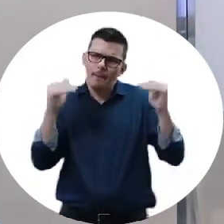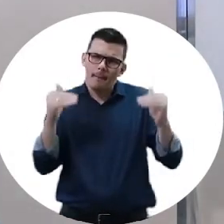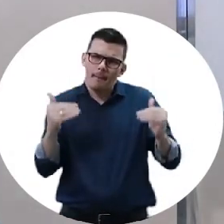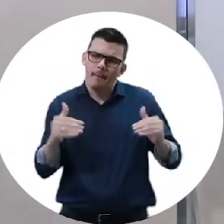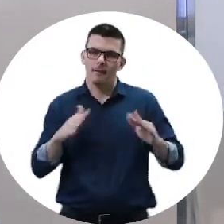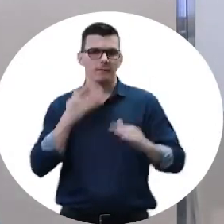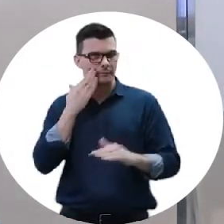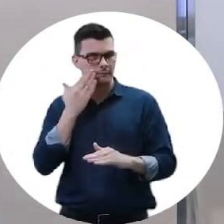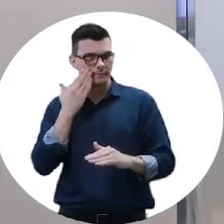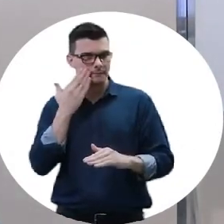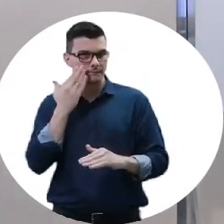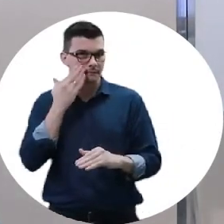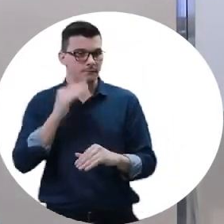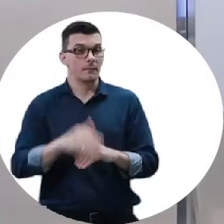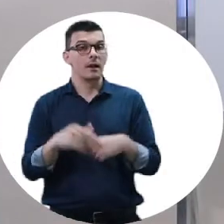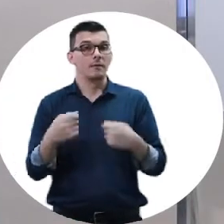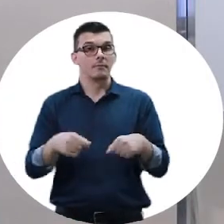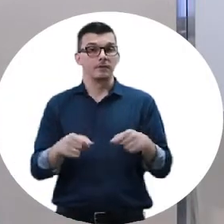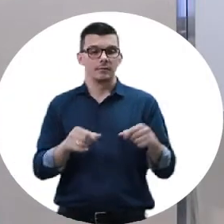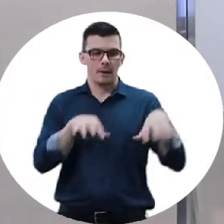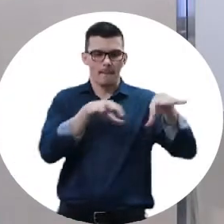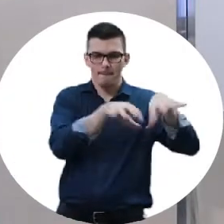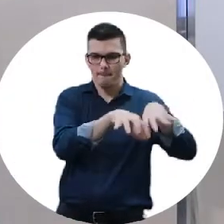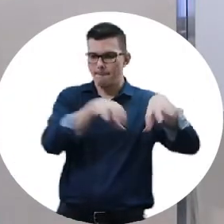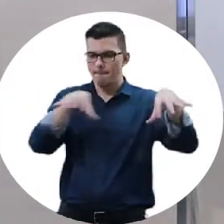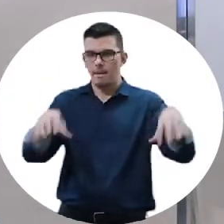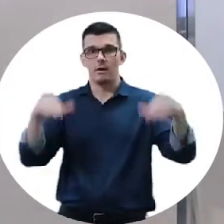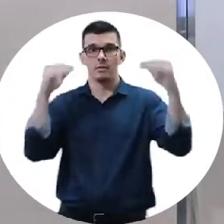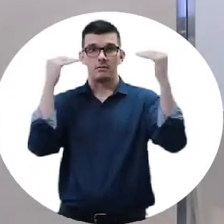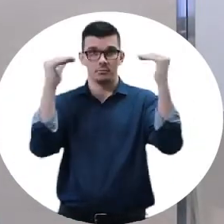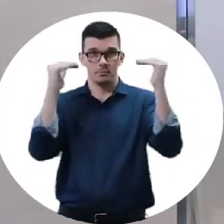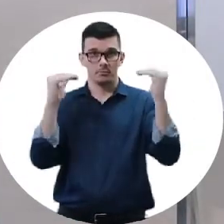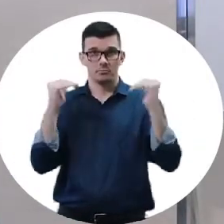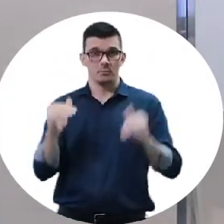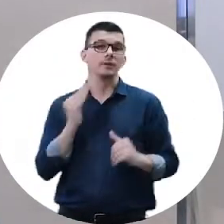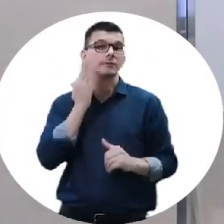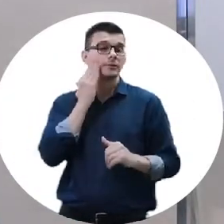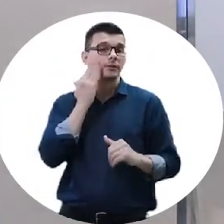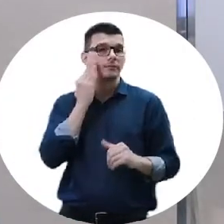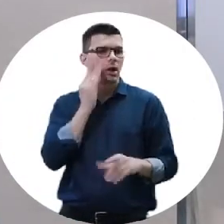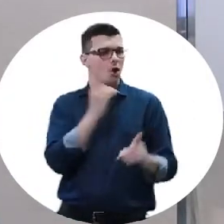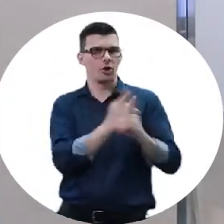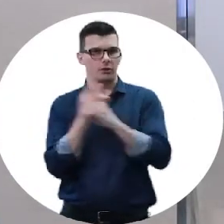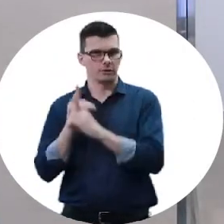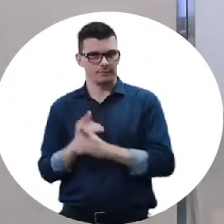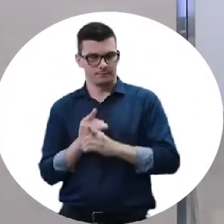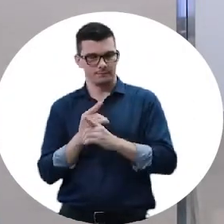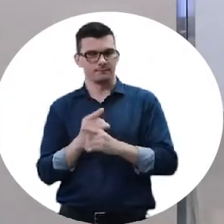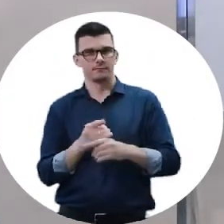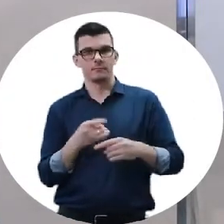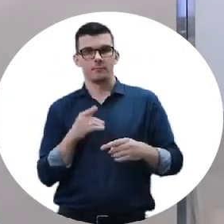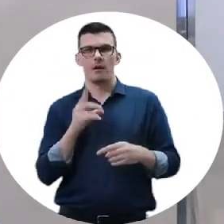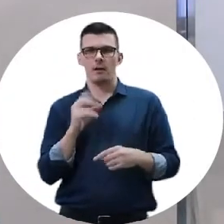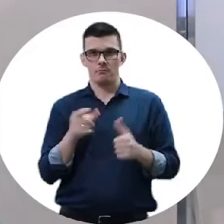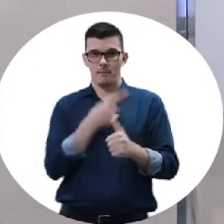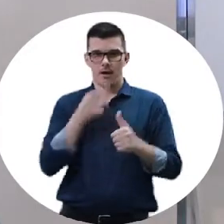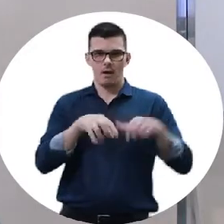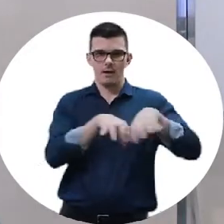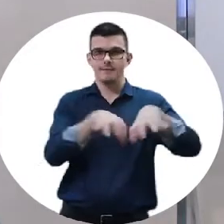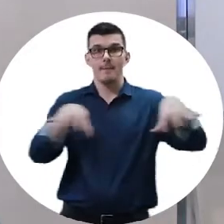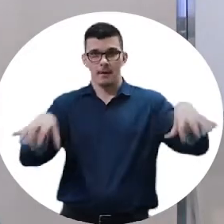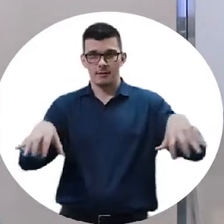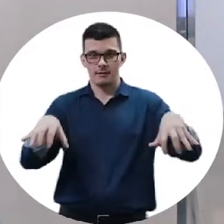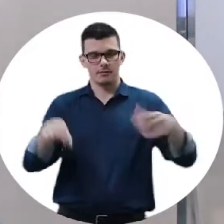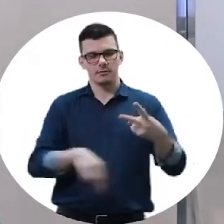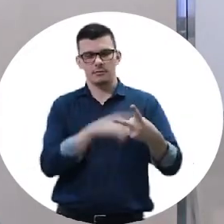Quando entrar atrito, você precisa separar os blocos e saber quais são as forças internas. Nesse caso aqui, primeira etapa, separei os blocos. Segunda